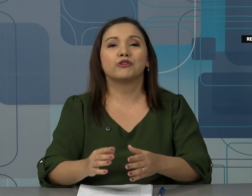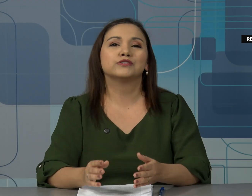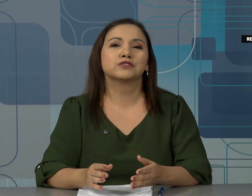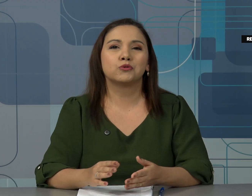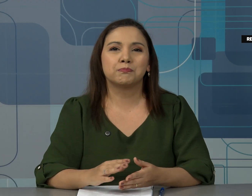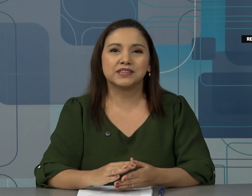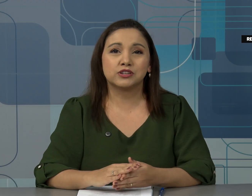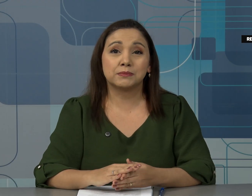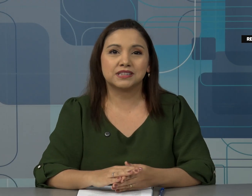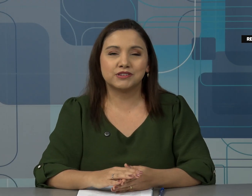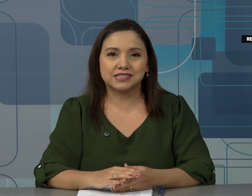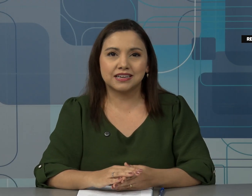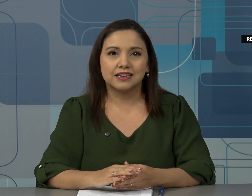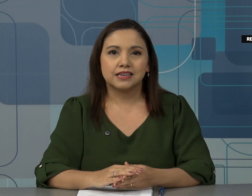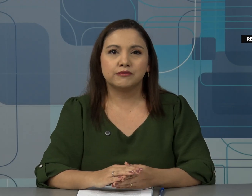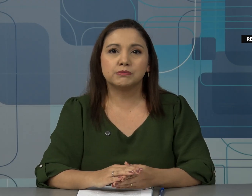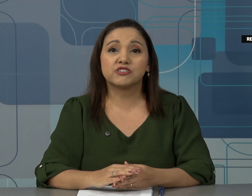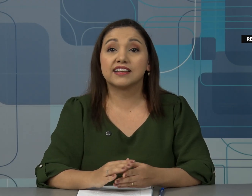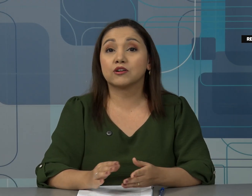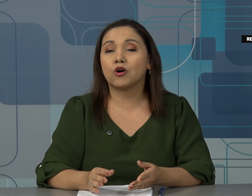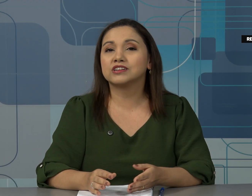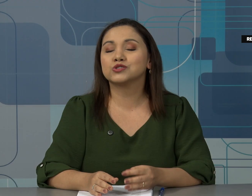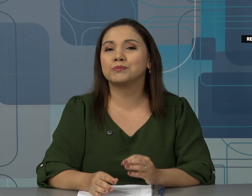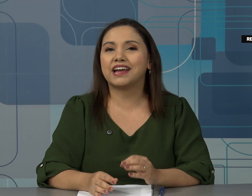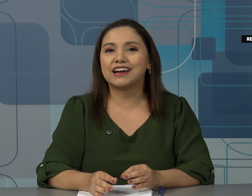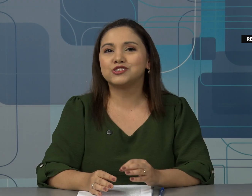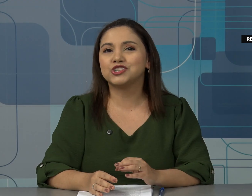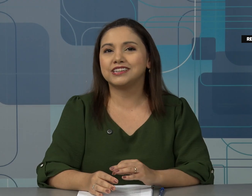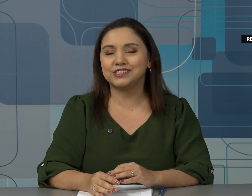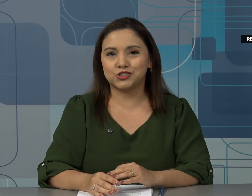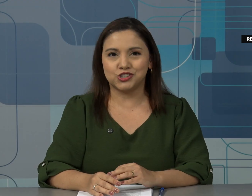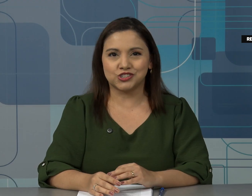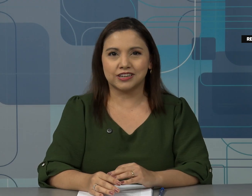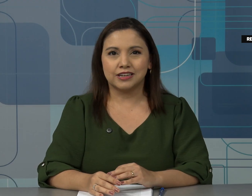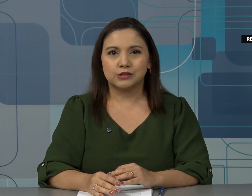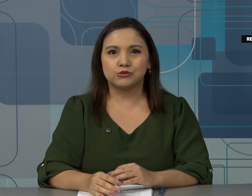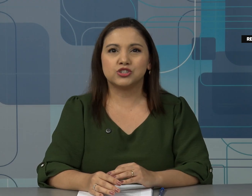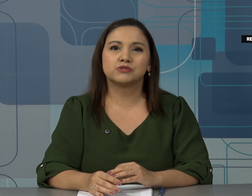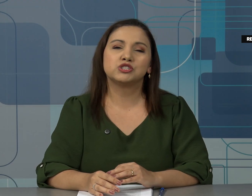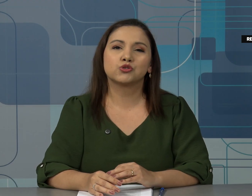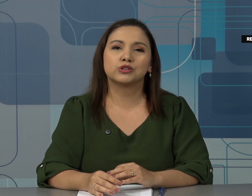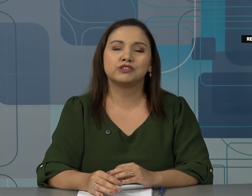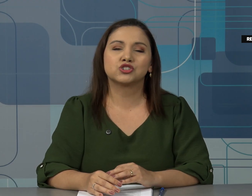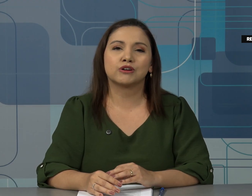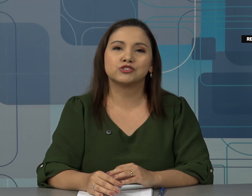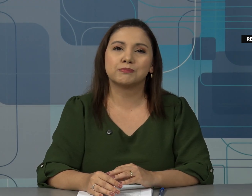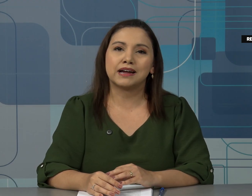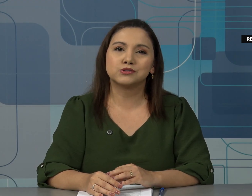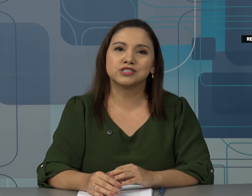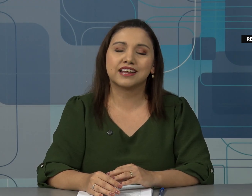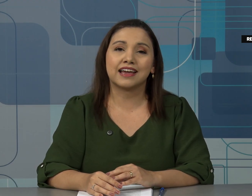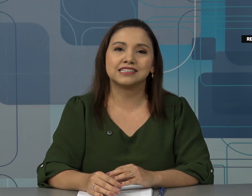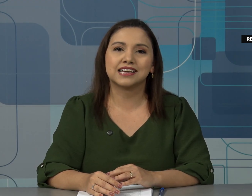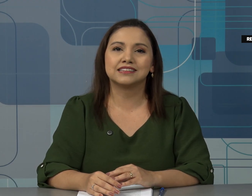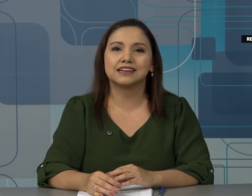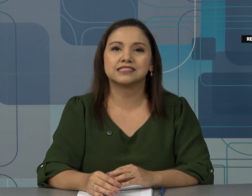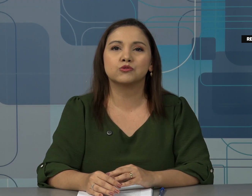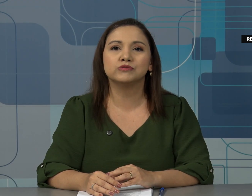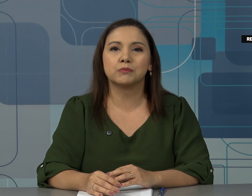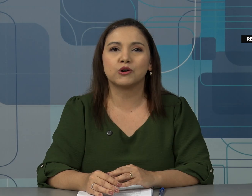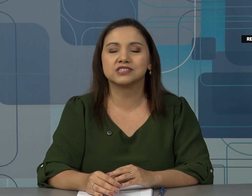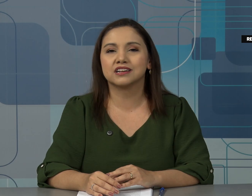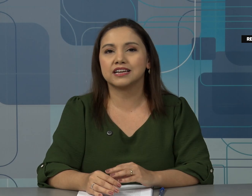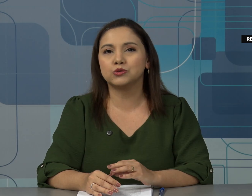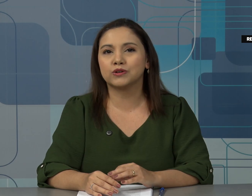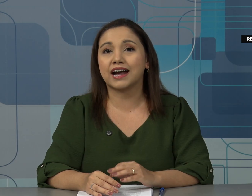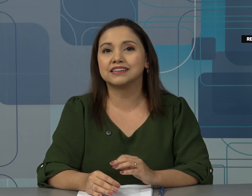Estamos de volta com o Panorama TVC e vamos falar agora sobre arte indígena. Nos dias 28 e 29 de março será realizada a